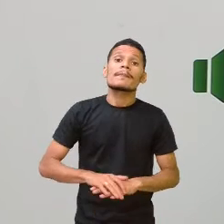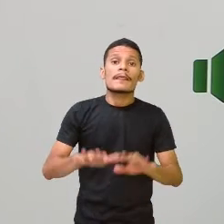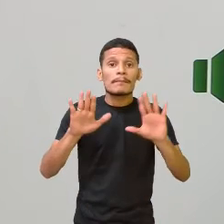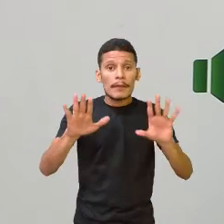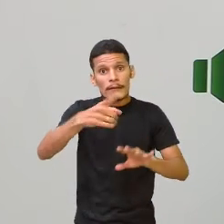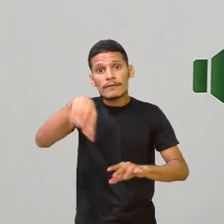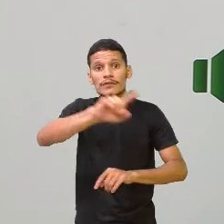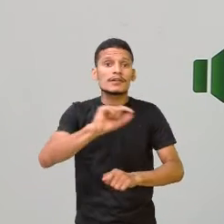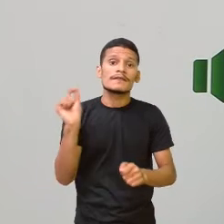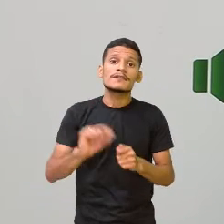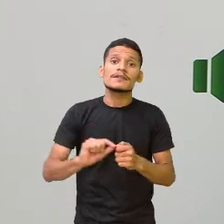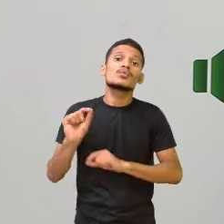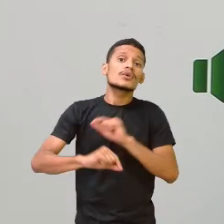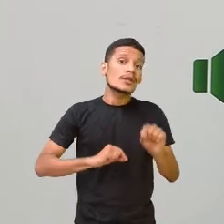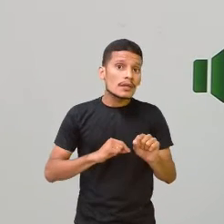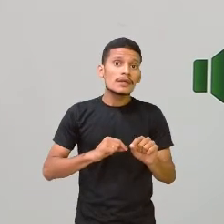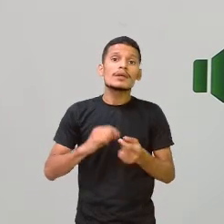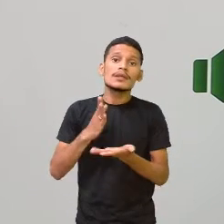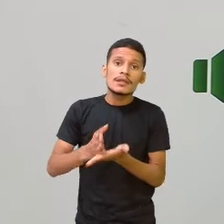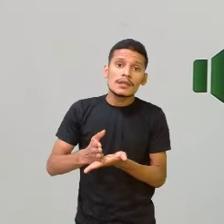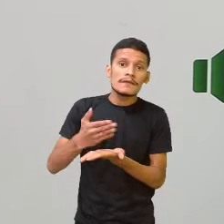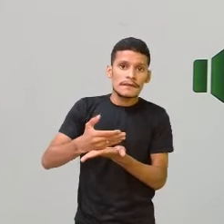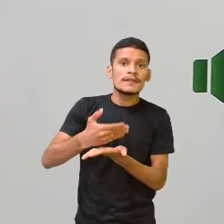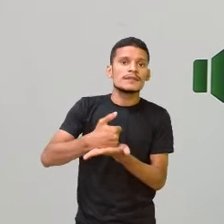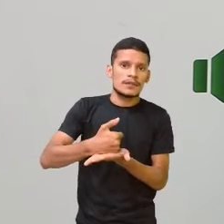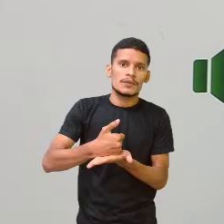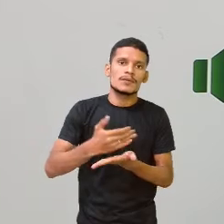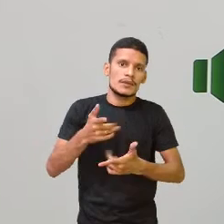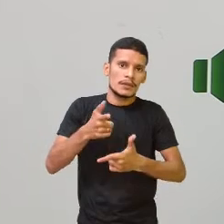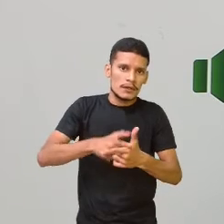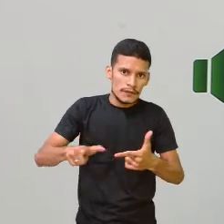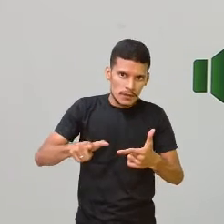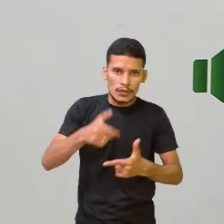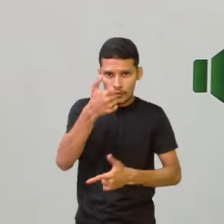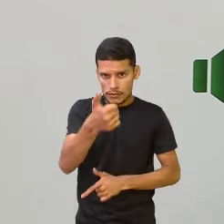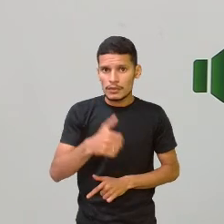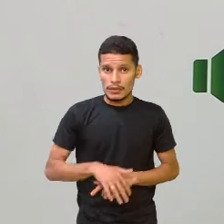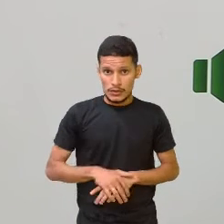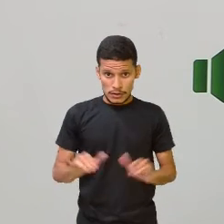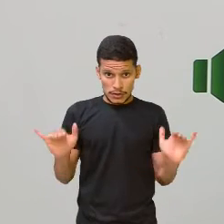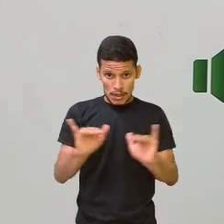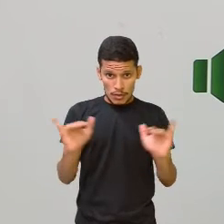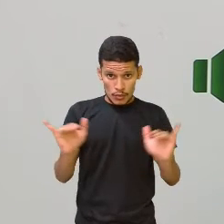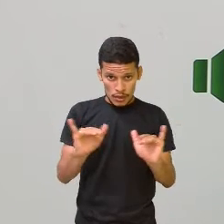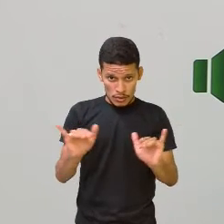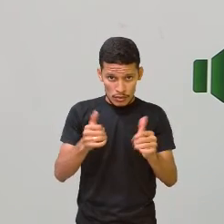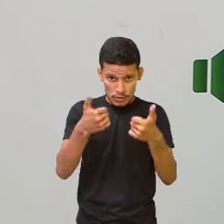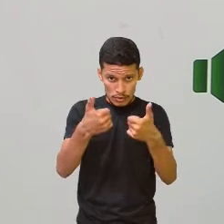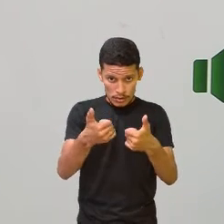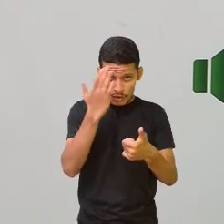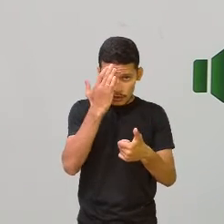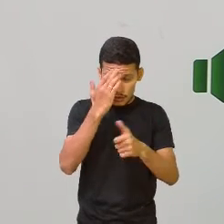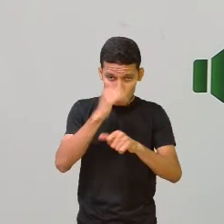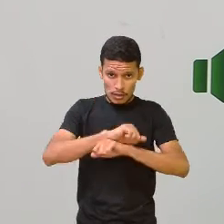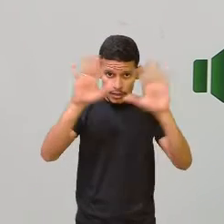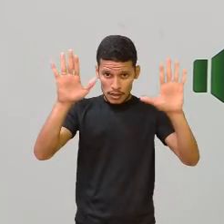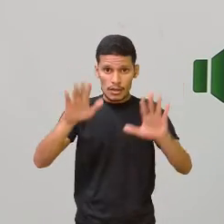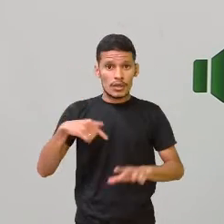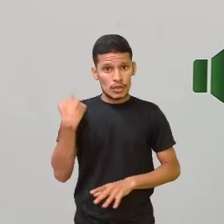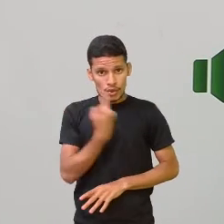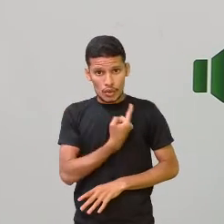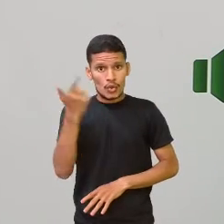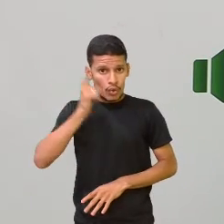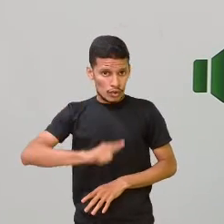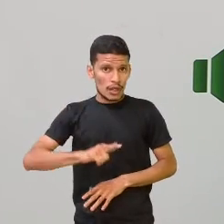vai fazer o quê? Uma divisão. Beleza? Tudo tranquilo até aí. A gente consegue